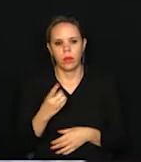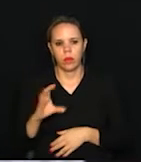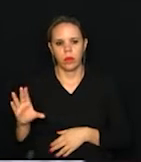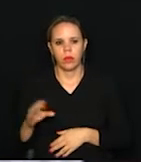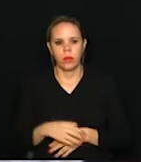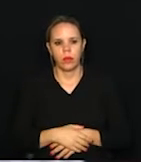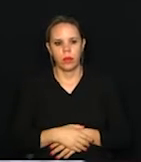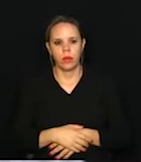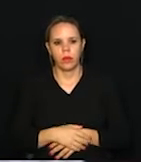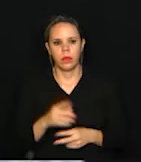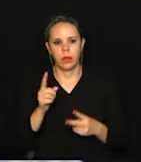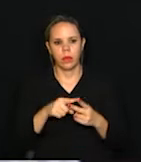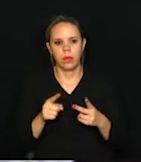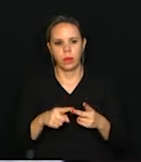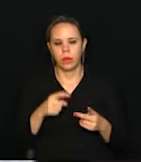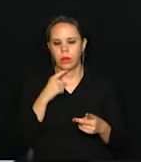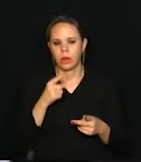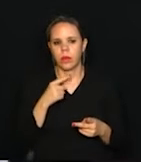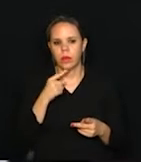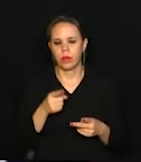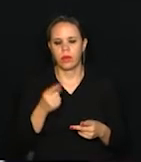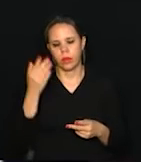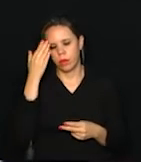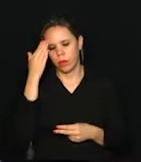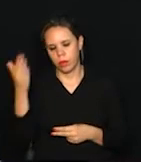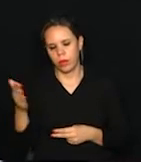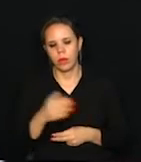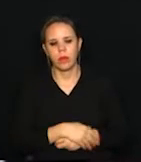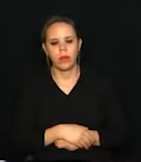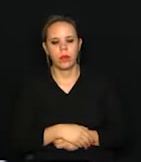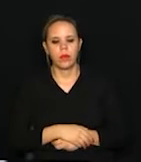Então, seriam essas duas questões. Obrigado.